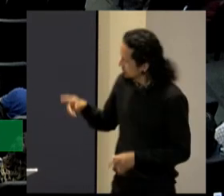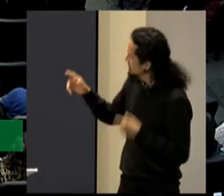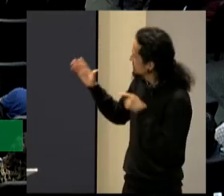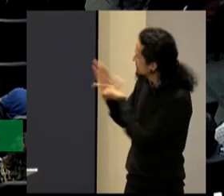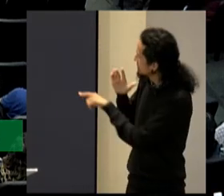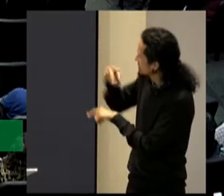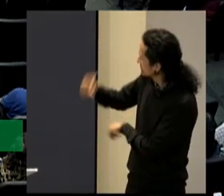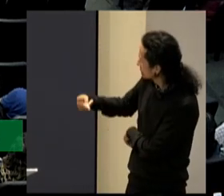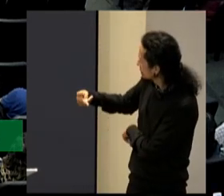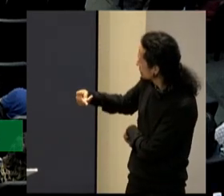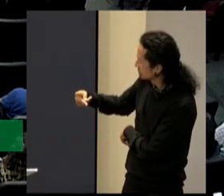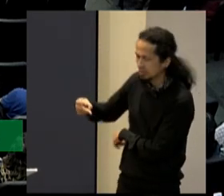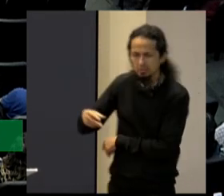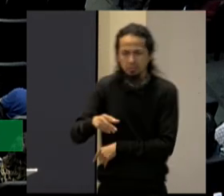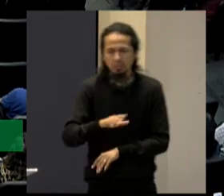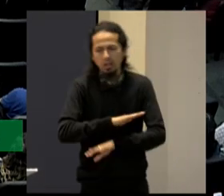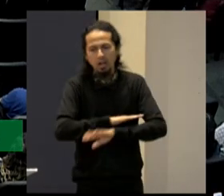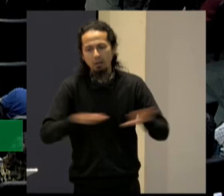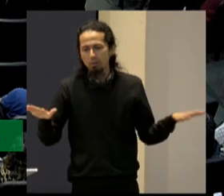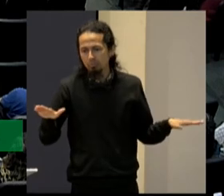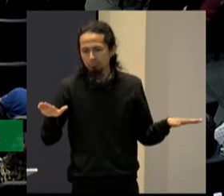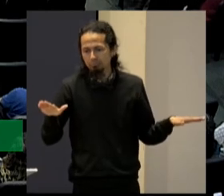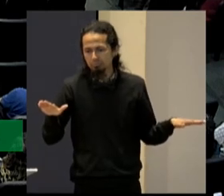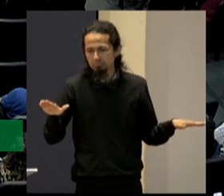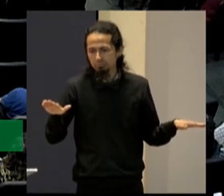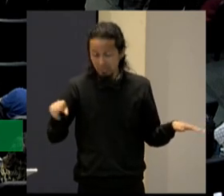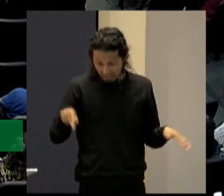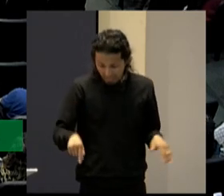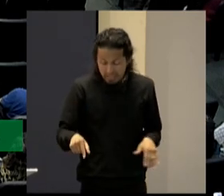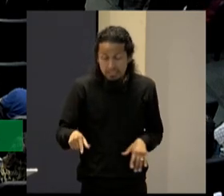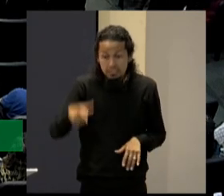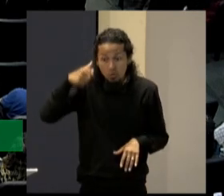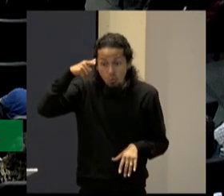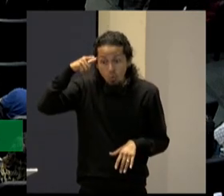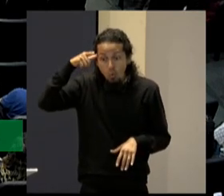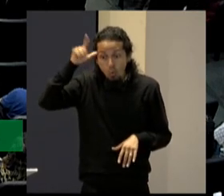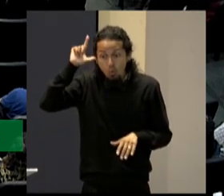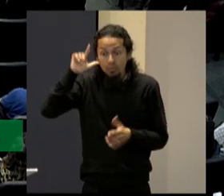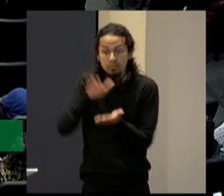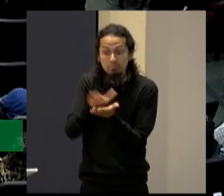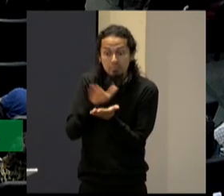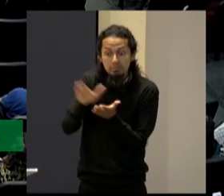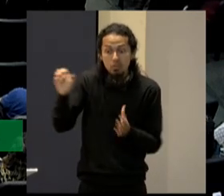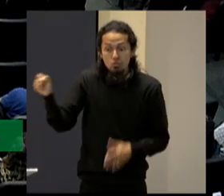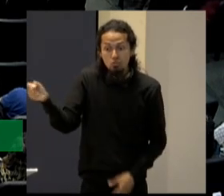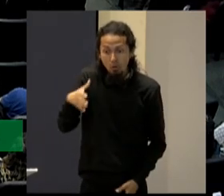O segundo está esgotado. Esse estava, saiu ontem. Então, o segundo vai chegar.